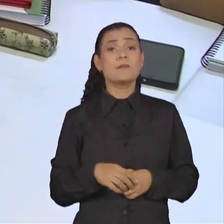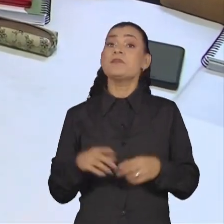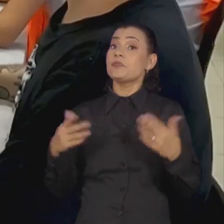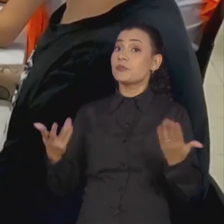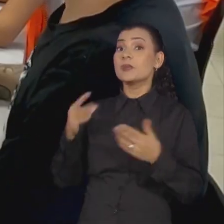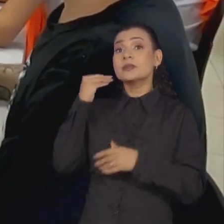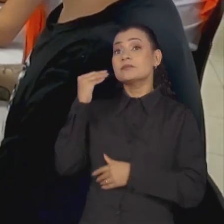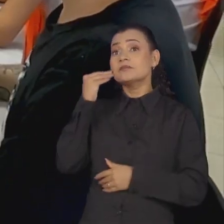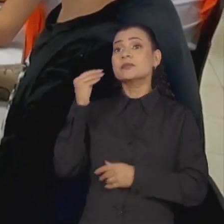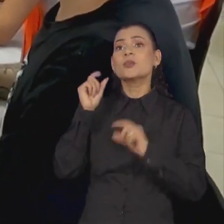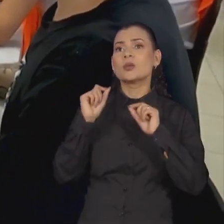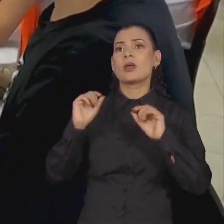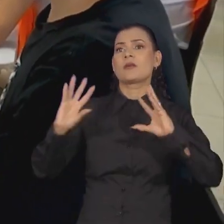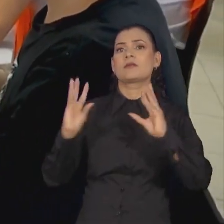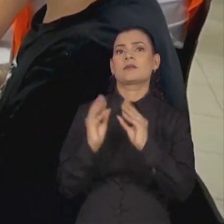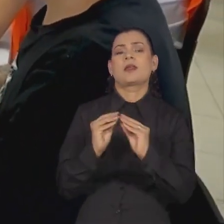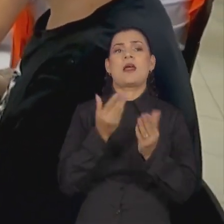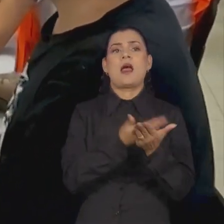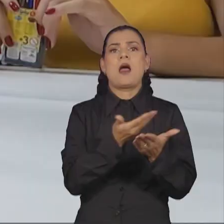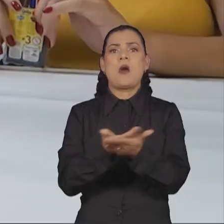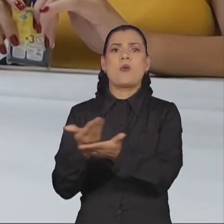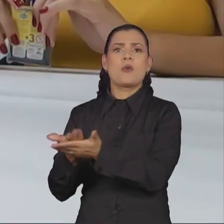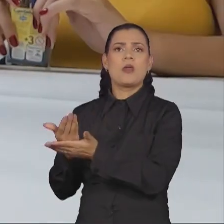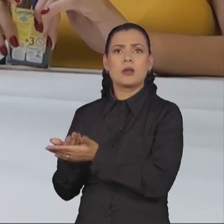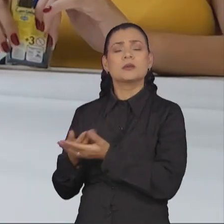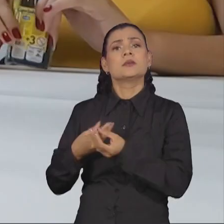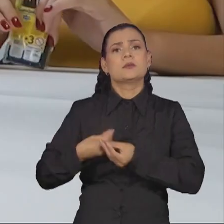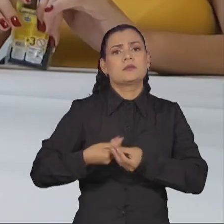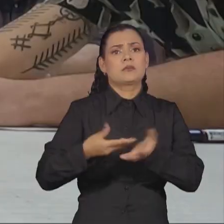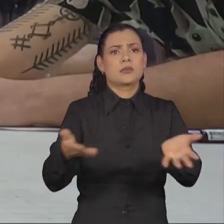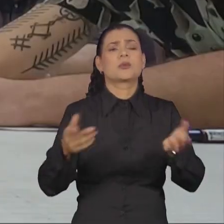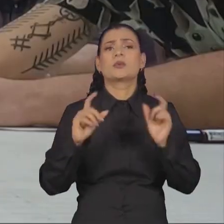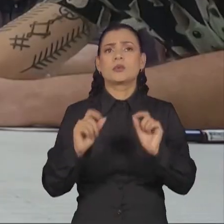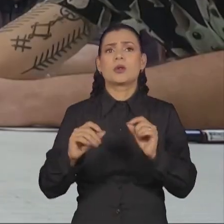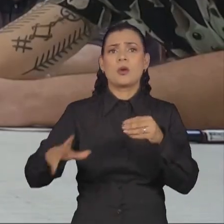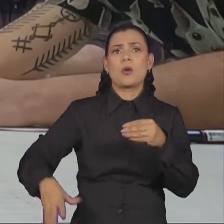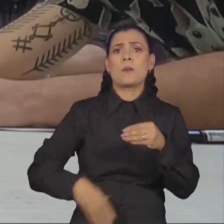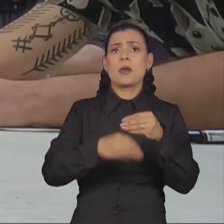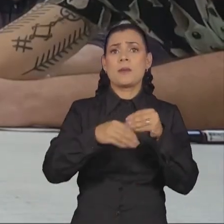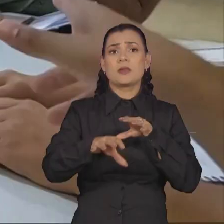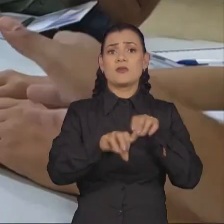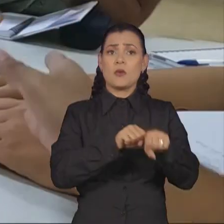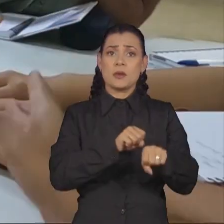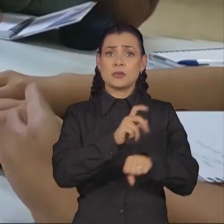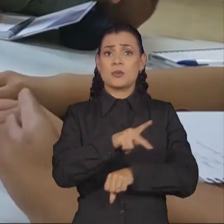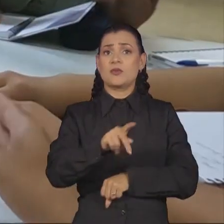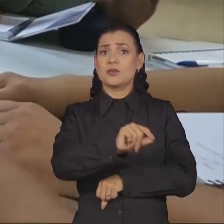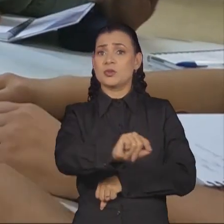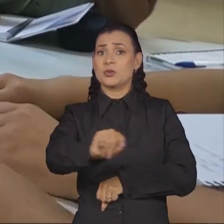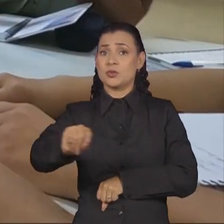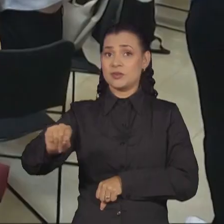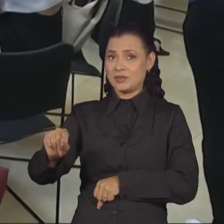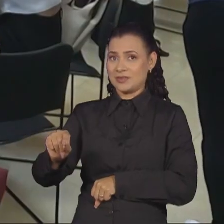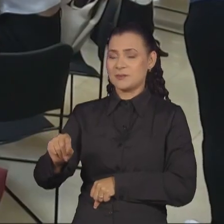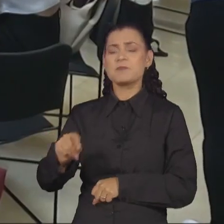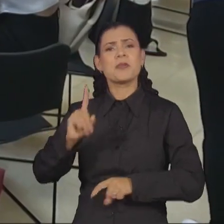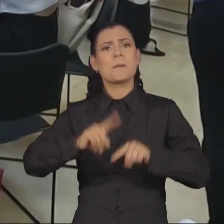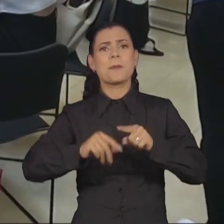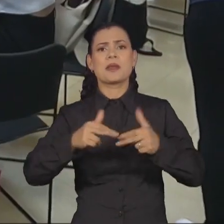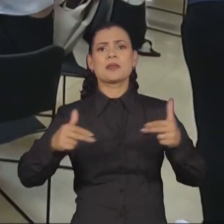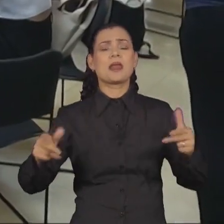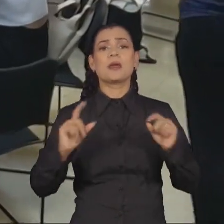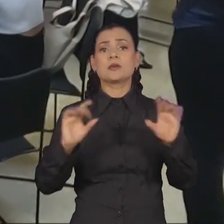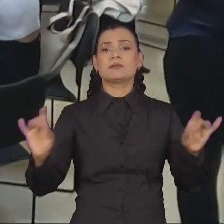é chegar a um formato de aulas que serão disponibilizadas como complemento da formação dos professores. Os materiais